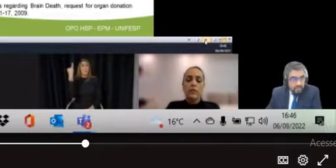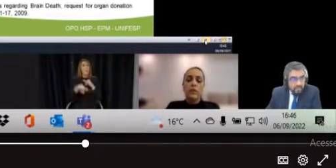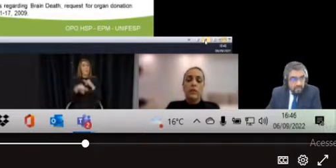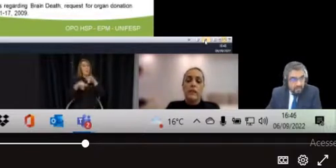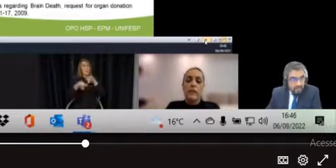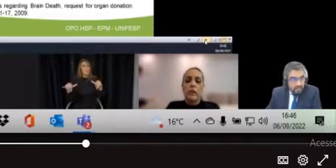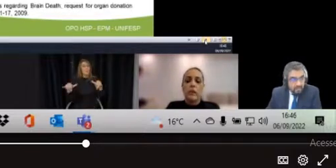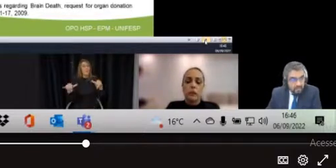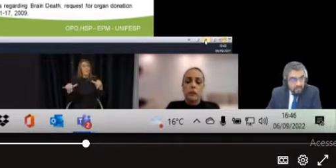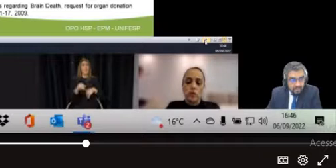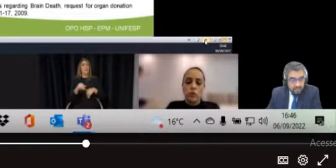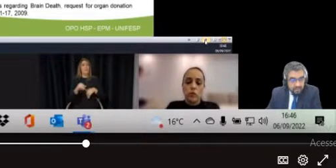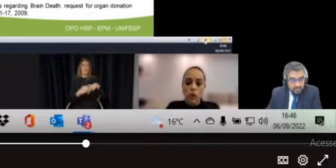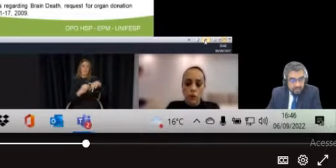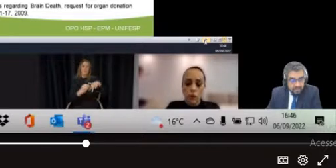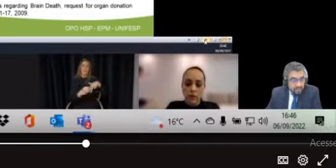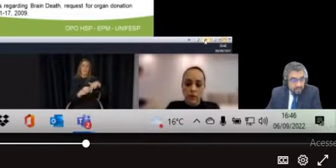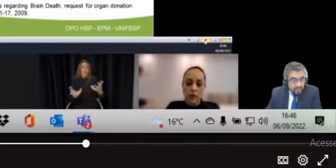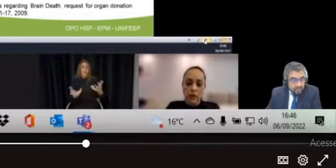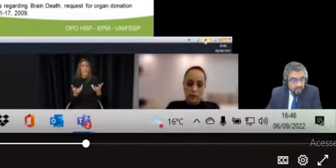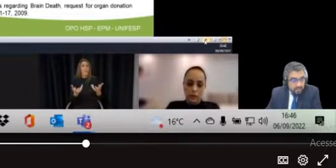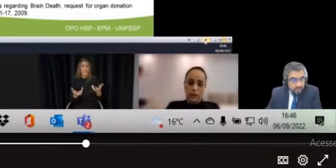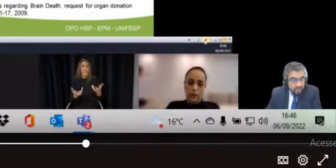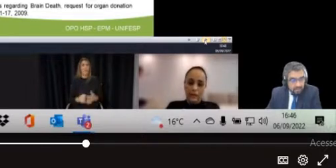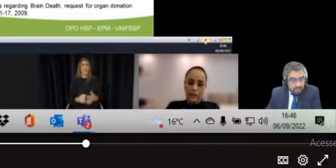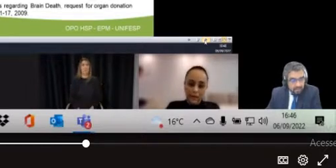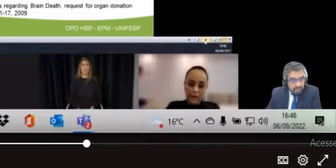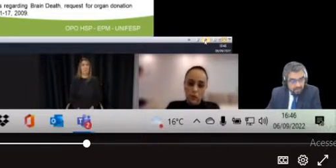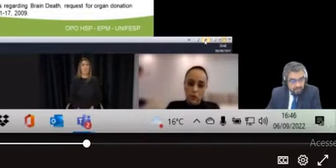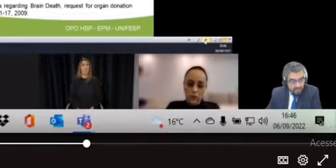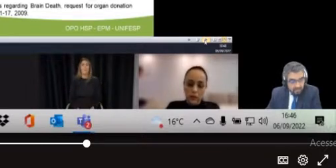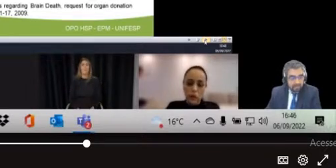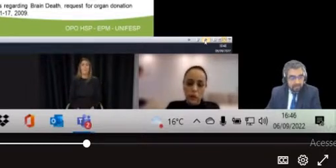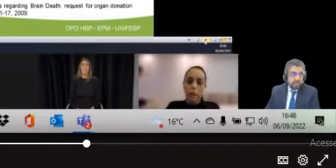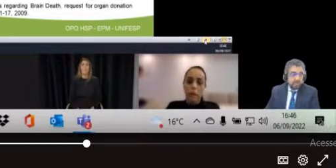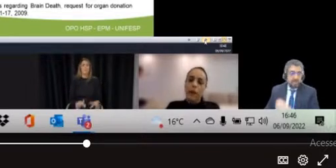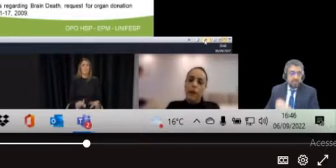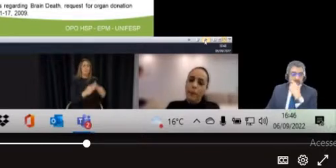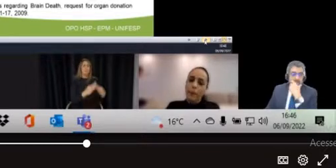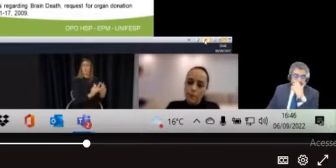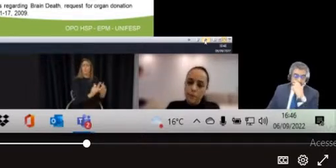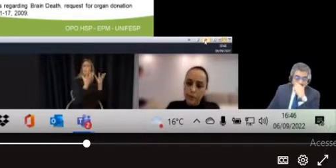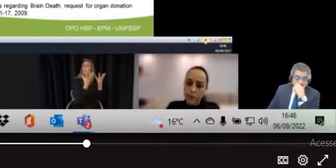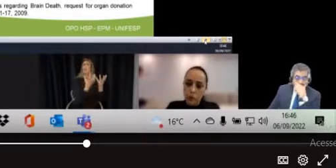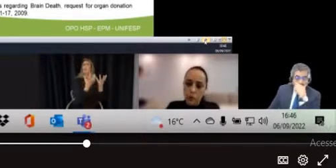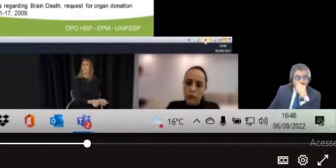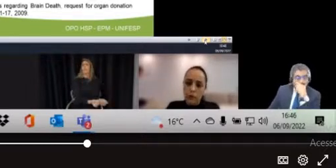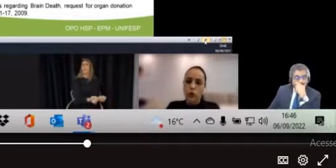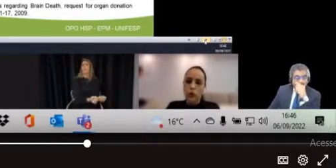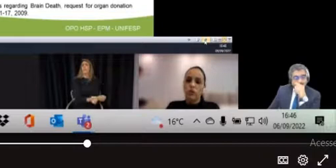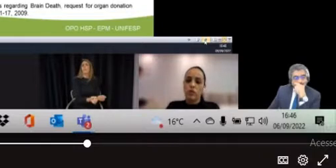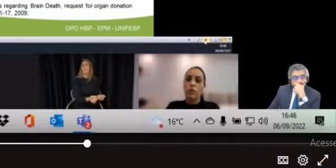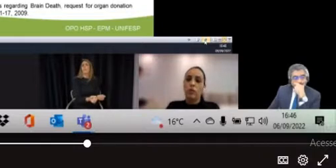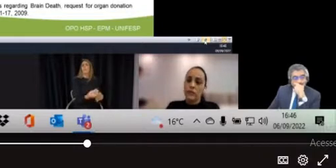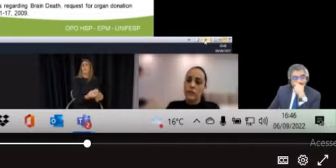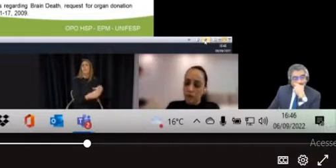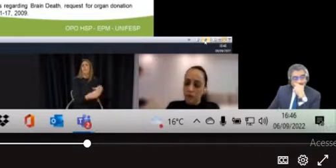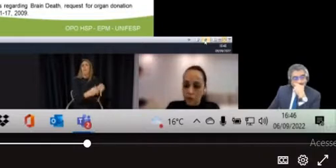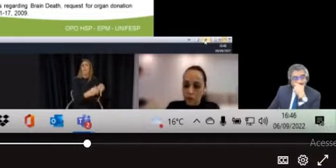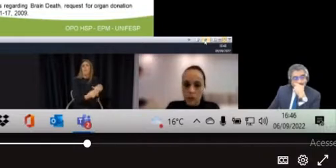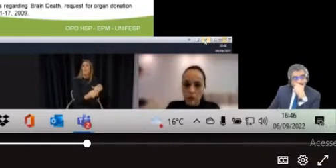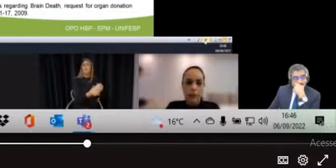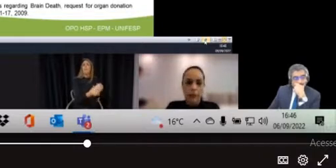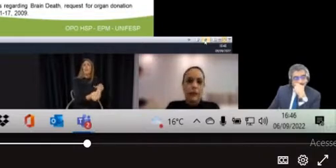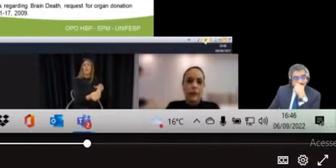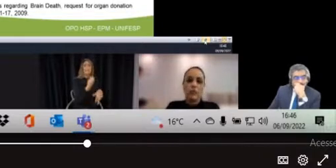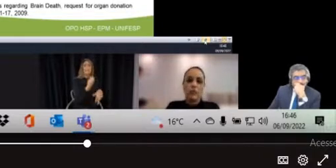E o que favorece a doação dos órgãos, a família aceitar a doação, é uma boa explicação do diagnóstico, conhecer